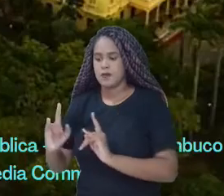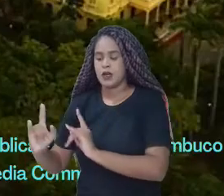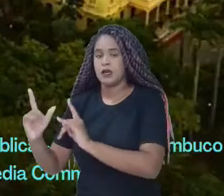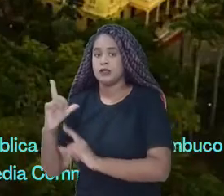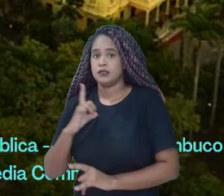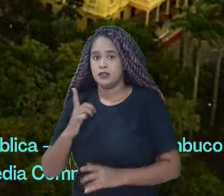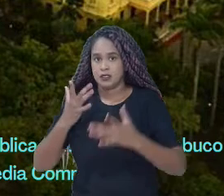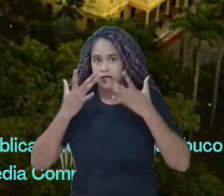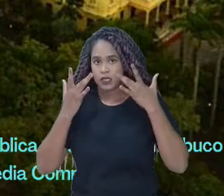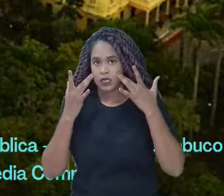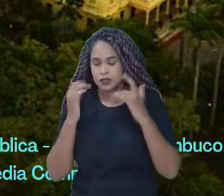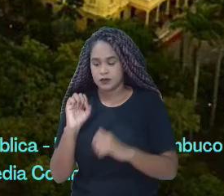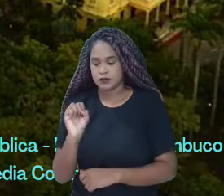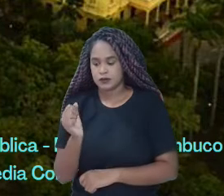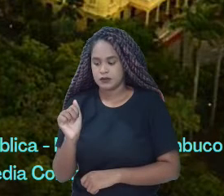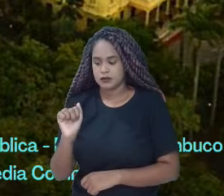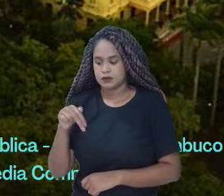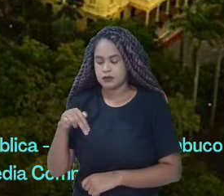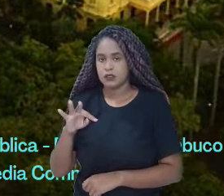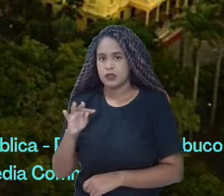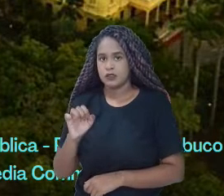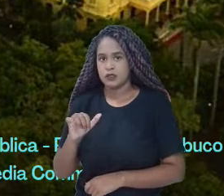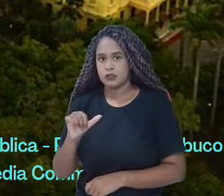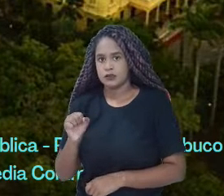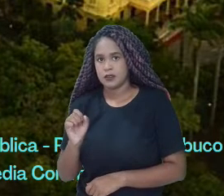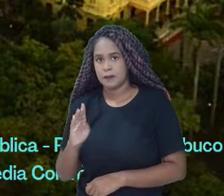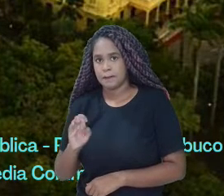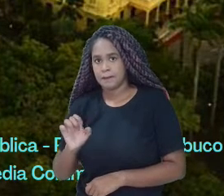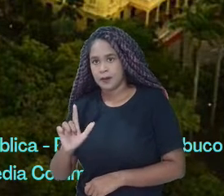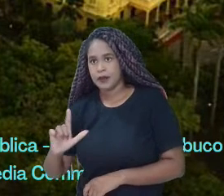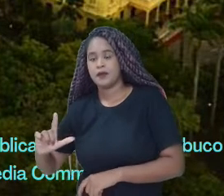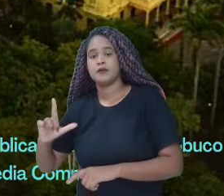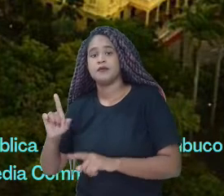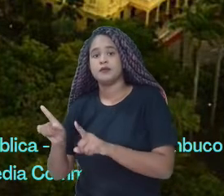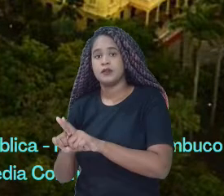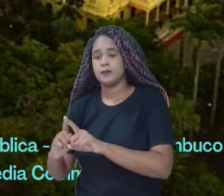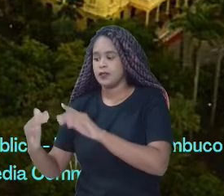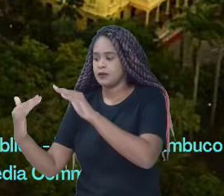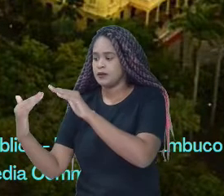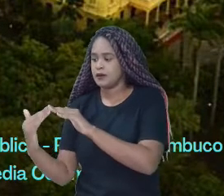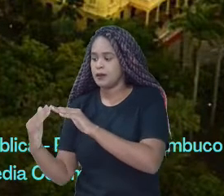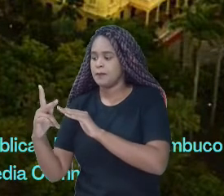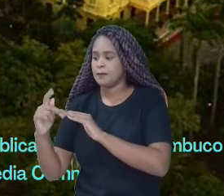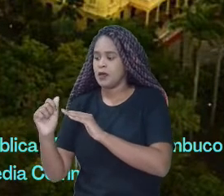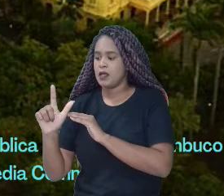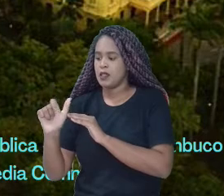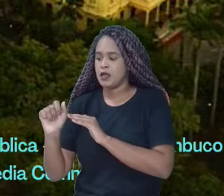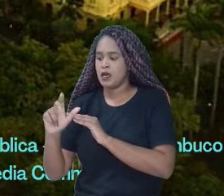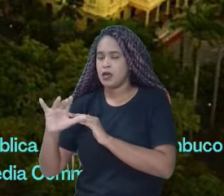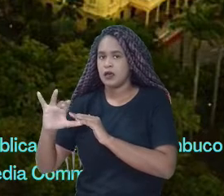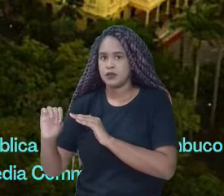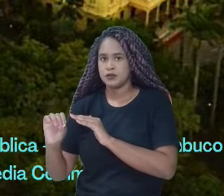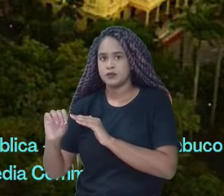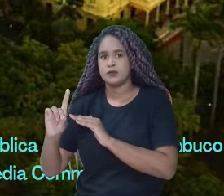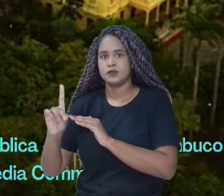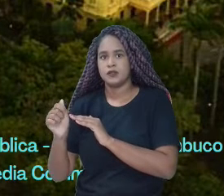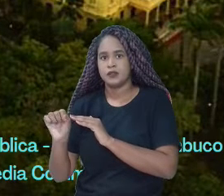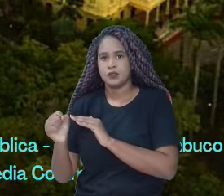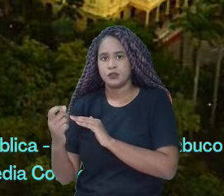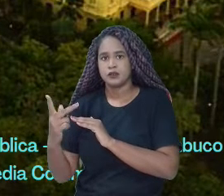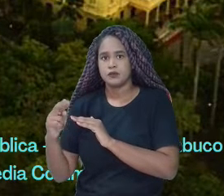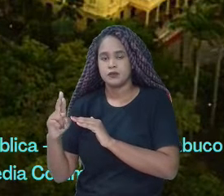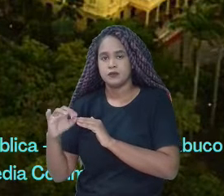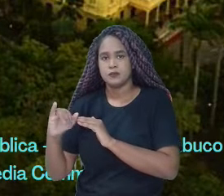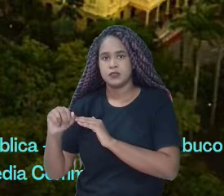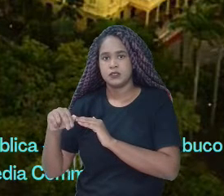Santa Isabel, a gente tem o Palácio do Campo das Princesas, né, que é a sede do governo de Pernambuco, tem o Liceu de Artes e